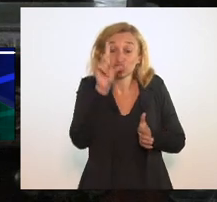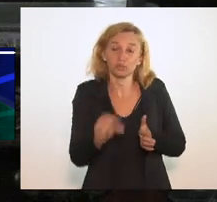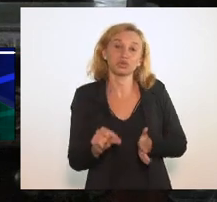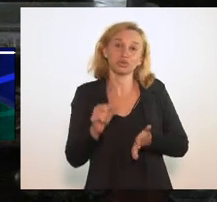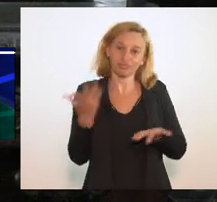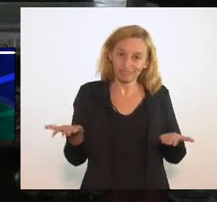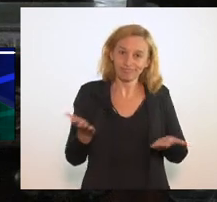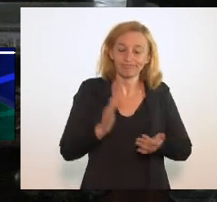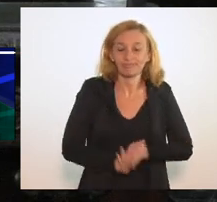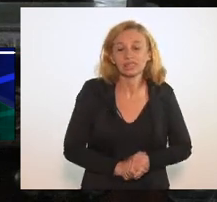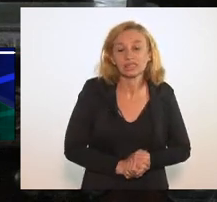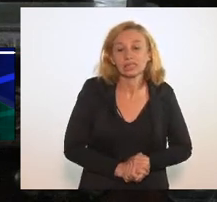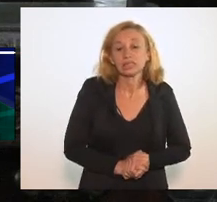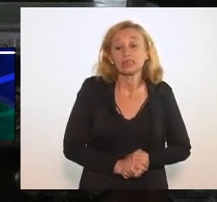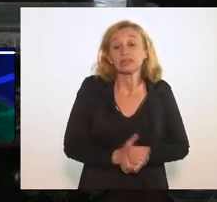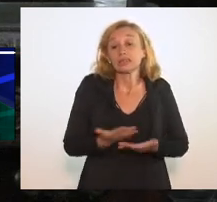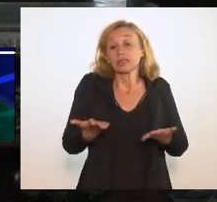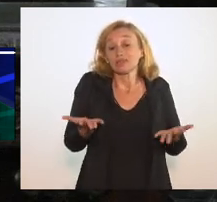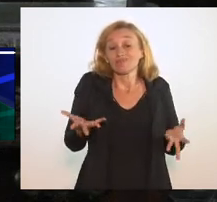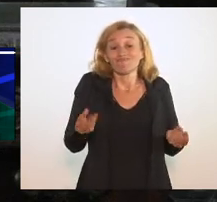reduzidos, né? Sejam